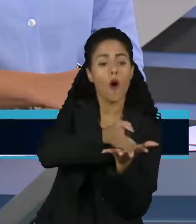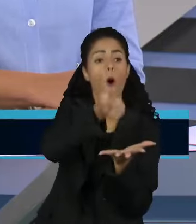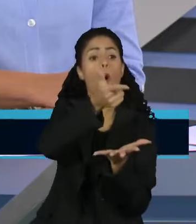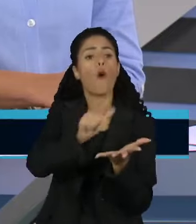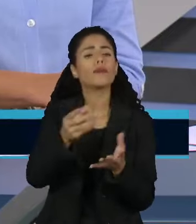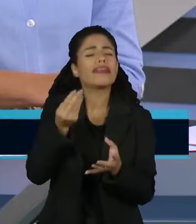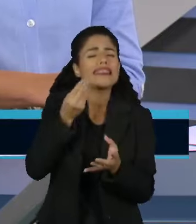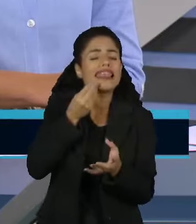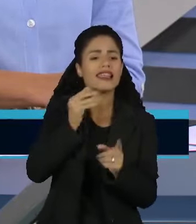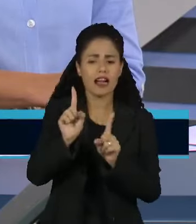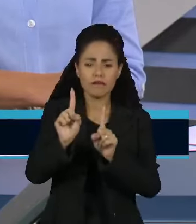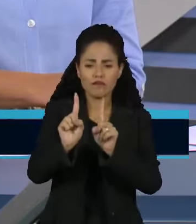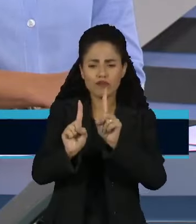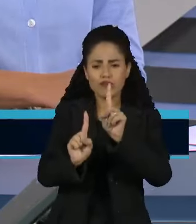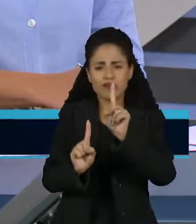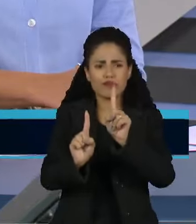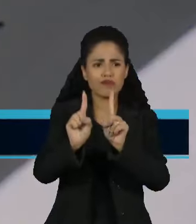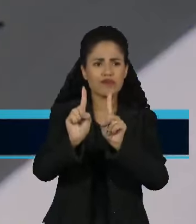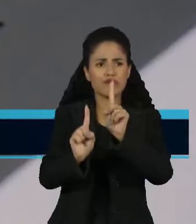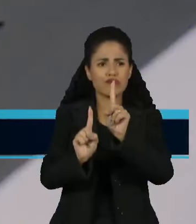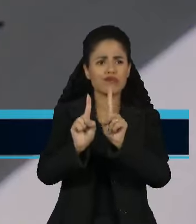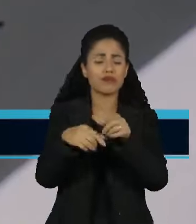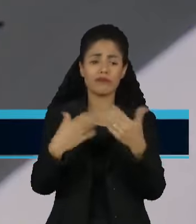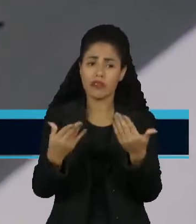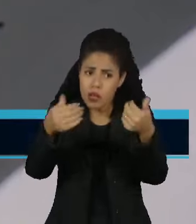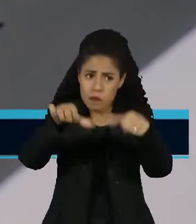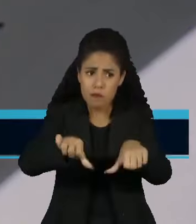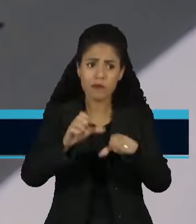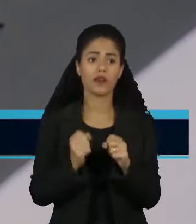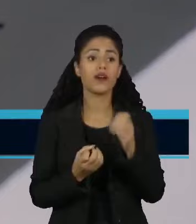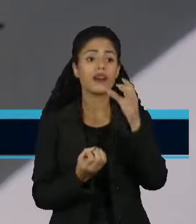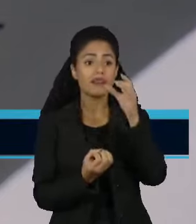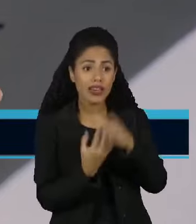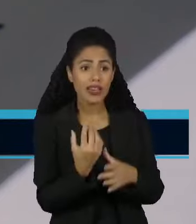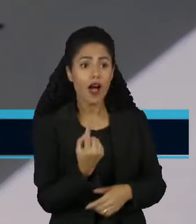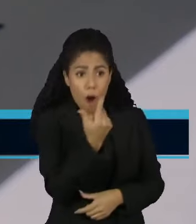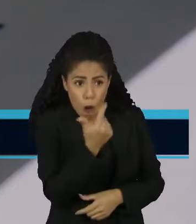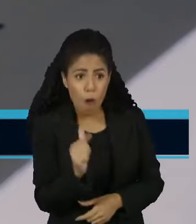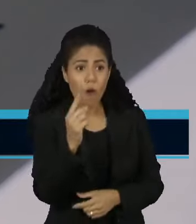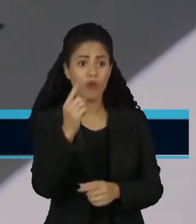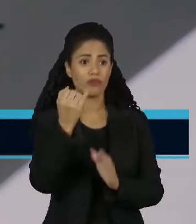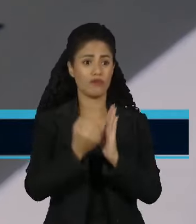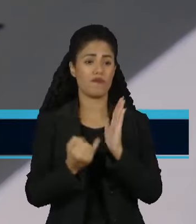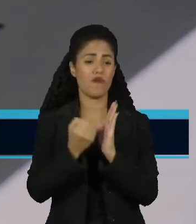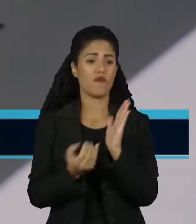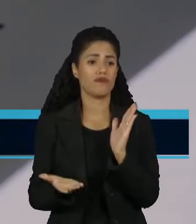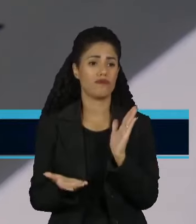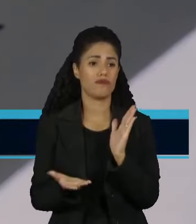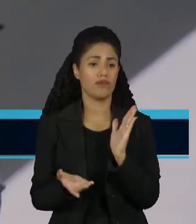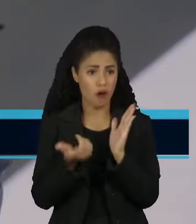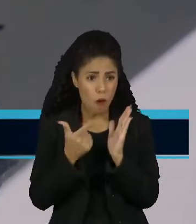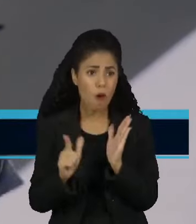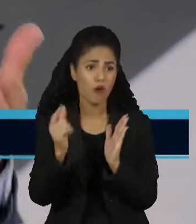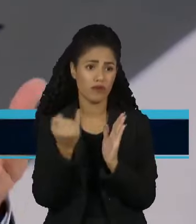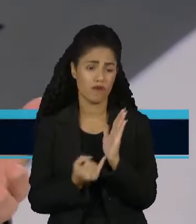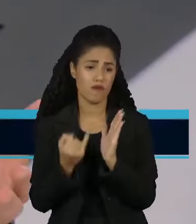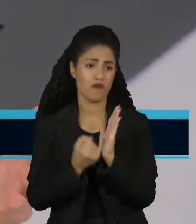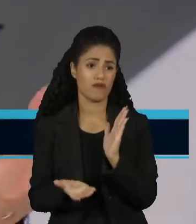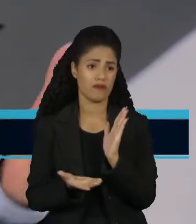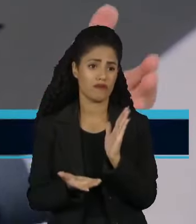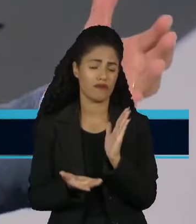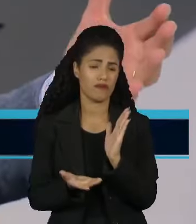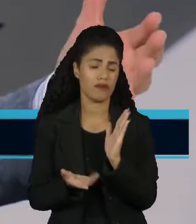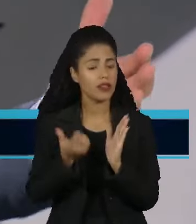concorrência Franca é pior ainda E cria mais um imposto porque a ideia a beleza da reforma tributária e a